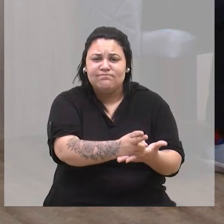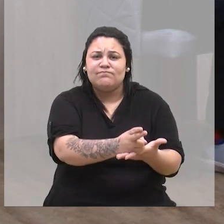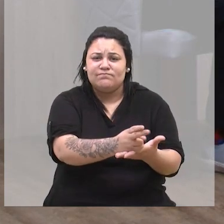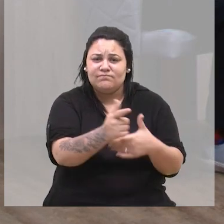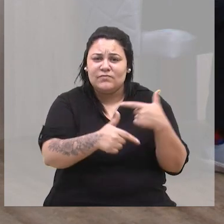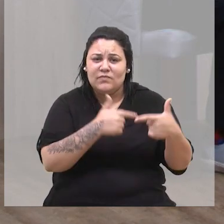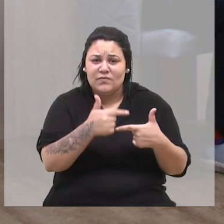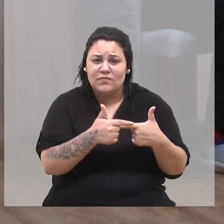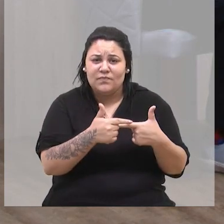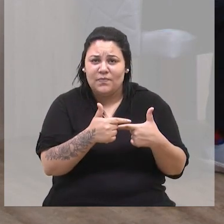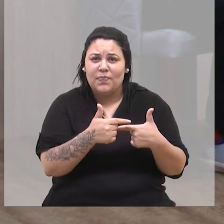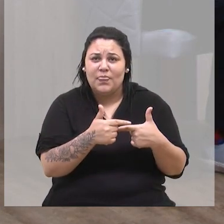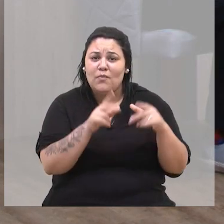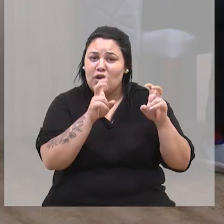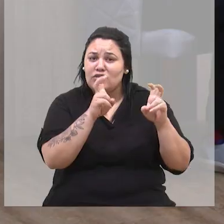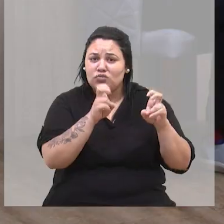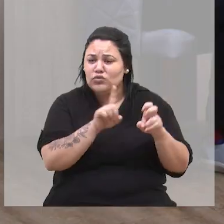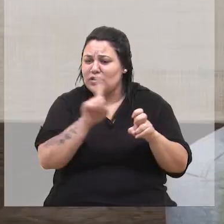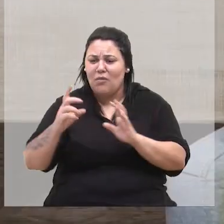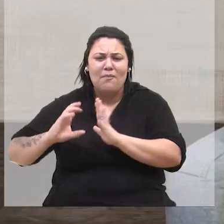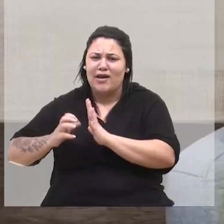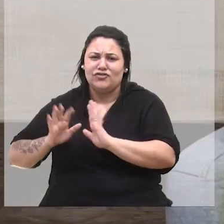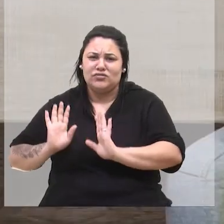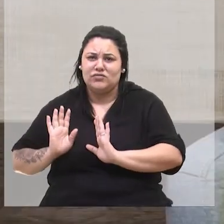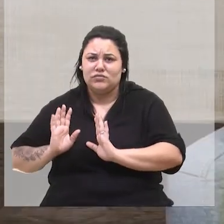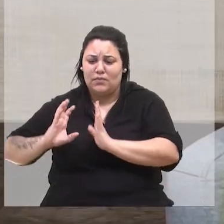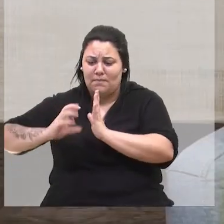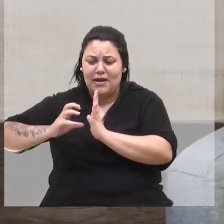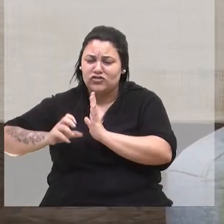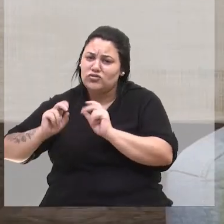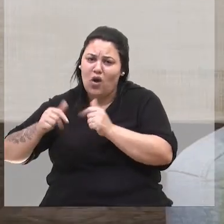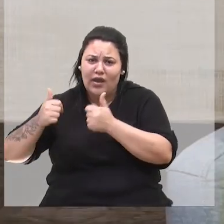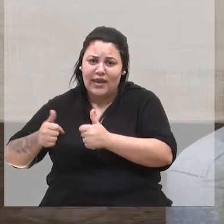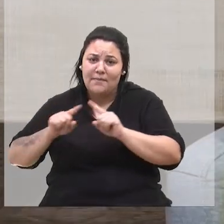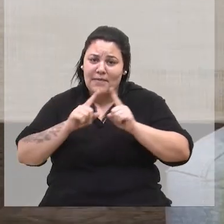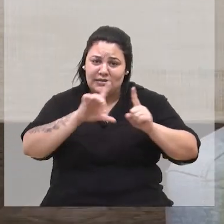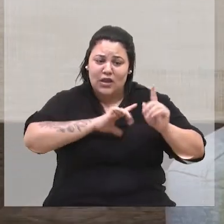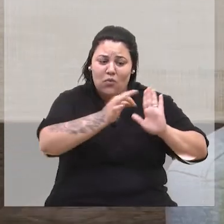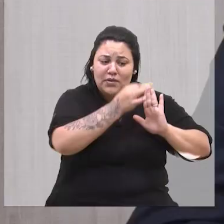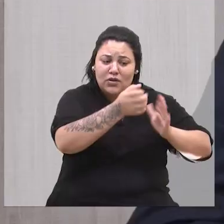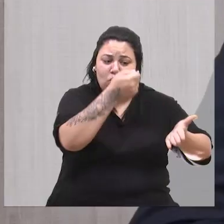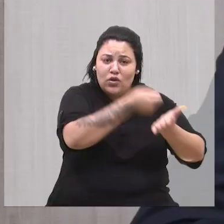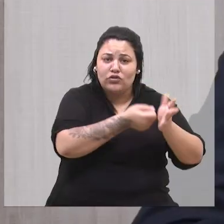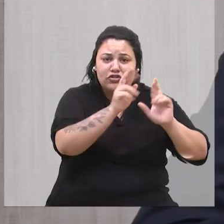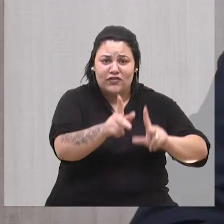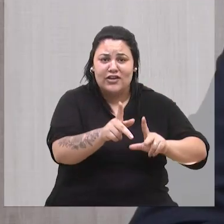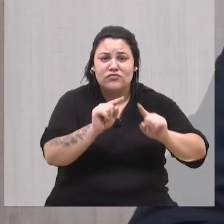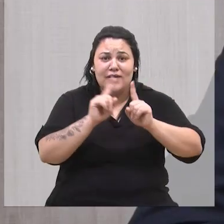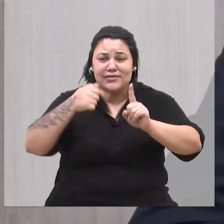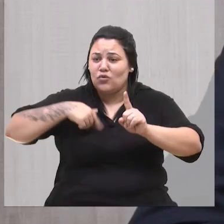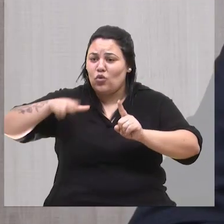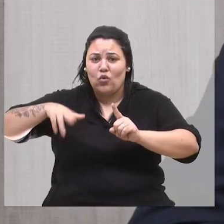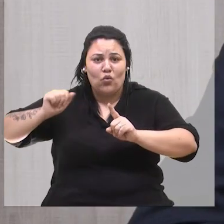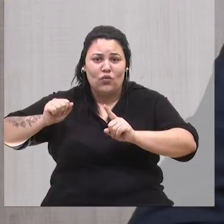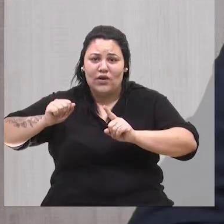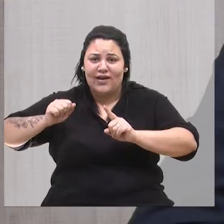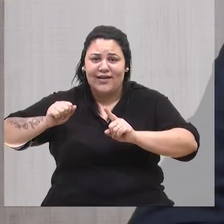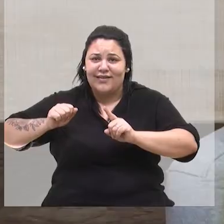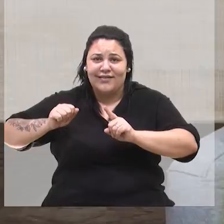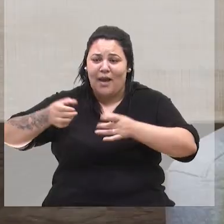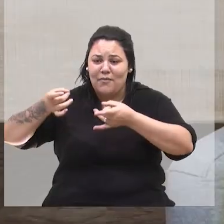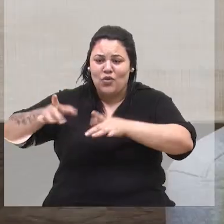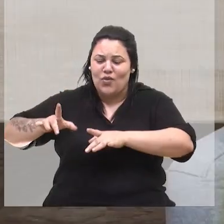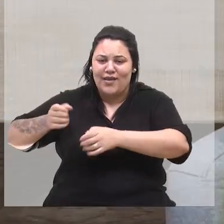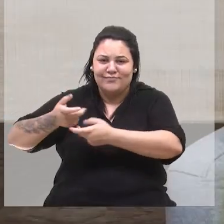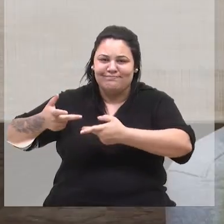por partidos. O partido é um instrumento. Eles têm posições e lutas diferentes, mas eu nunca deixei de